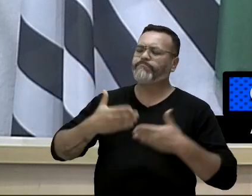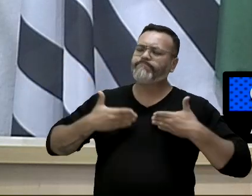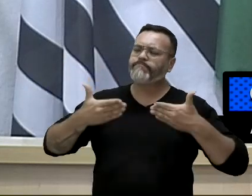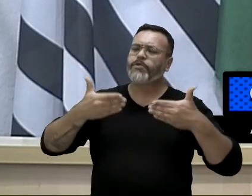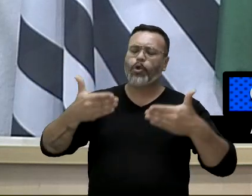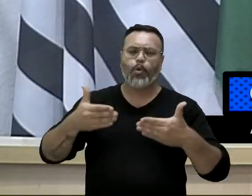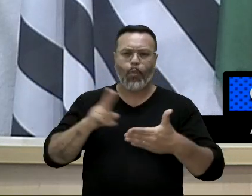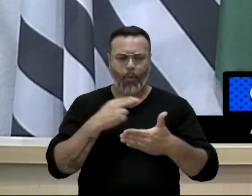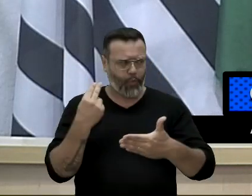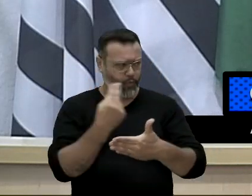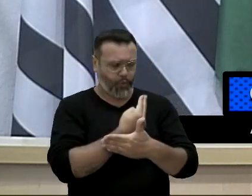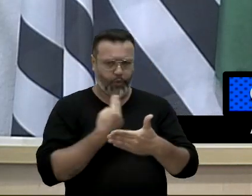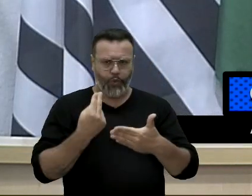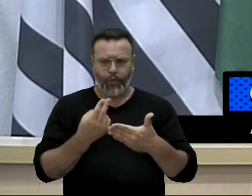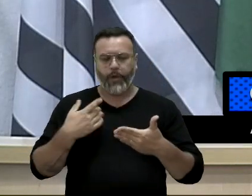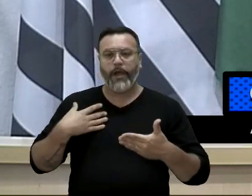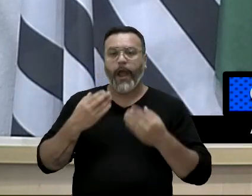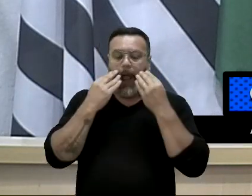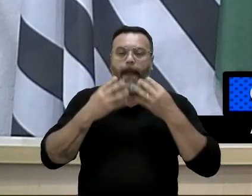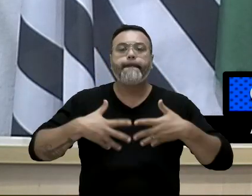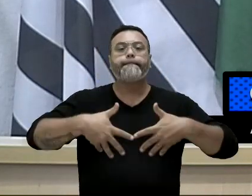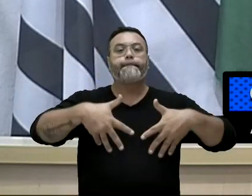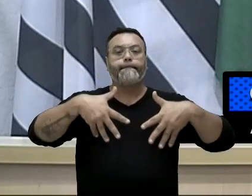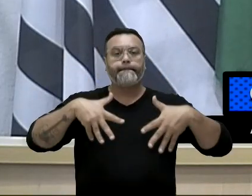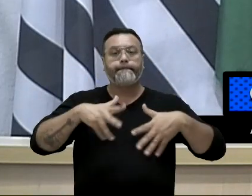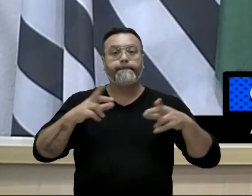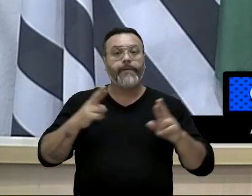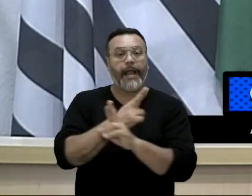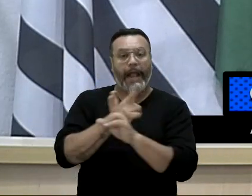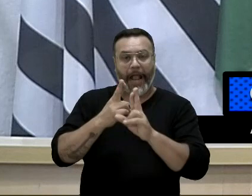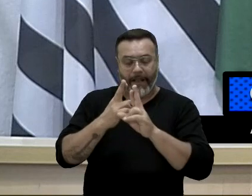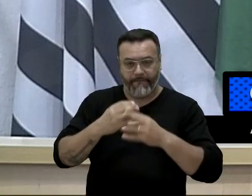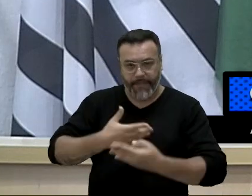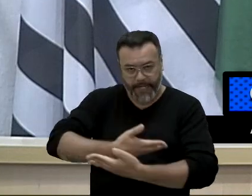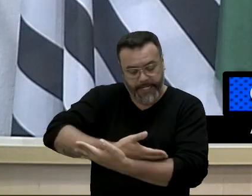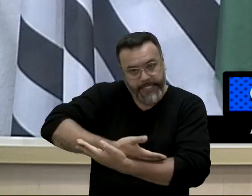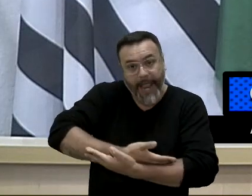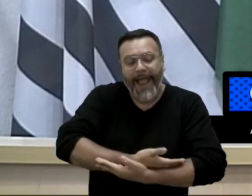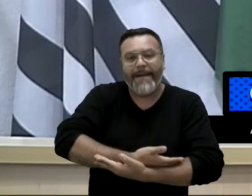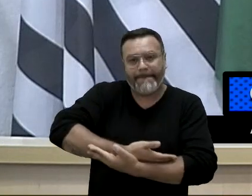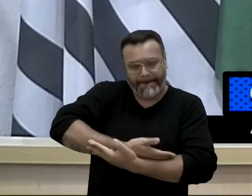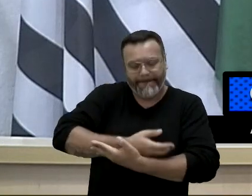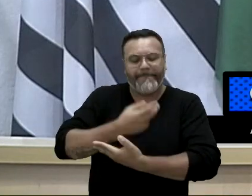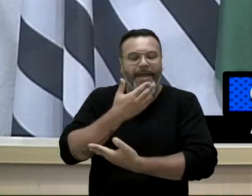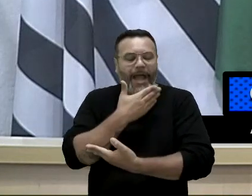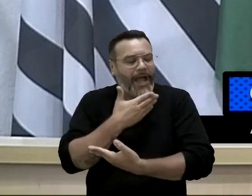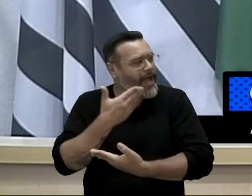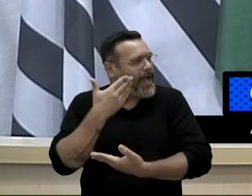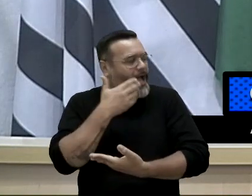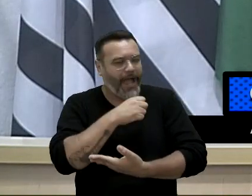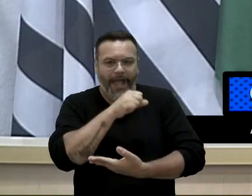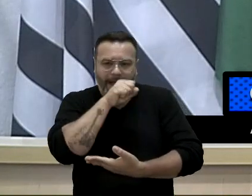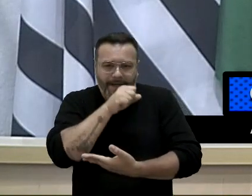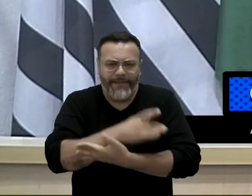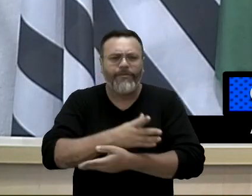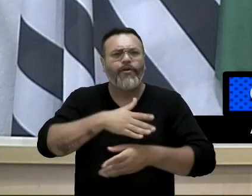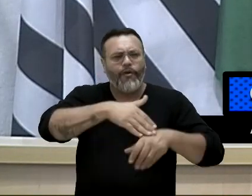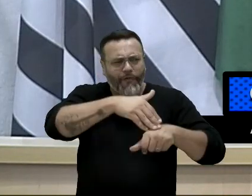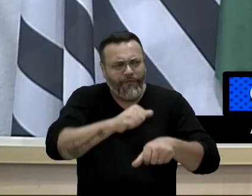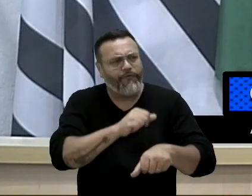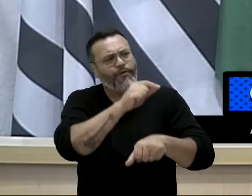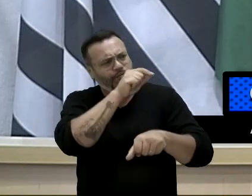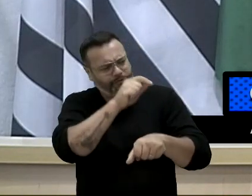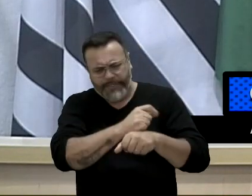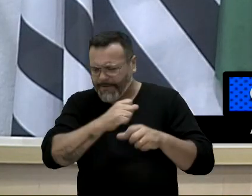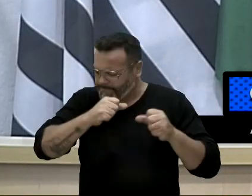nosso mandato, uma audiência aqui sobre maternidade, e foi onde eu a conheci e falei para ela, eu vou até buscar isso, que eu ia